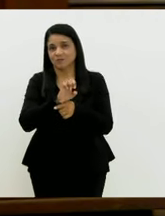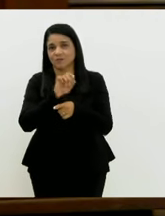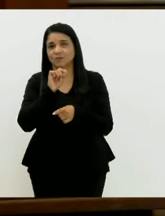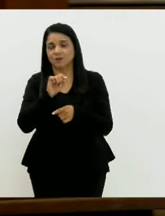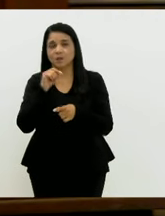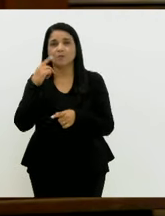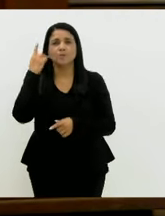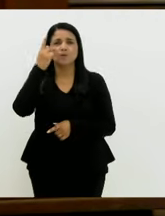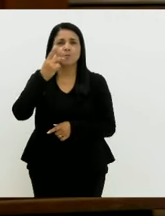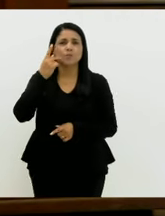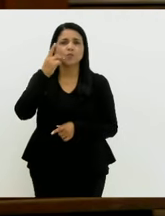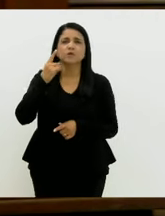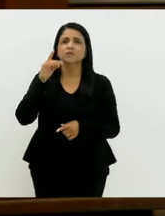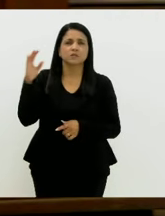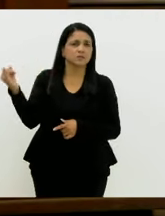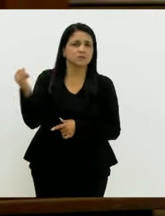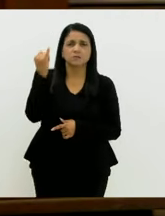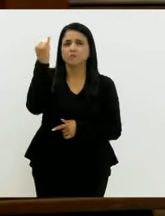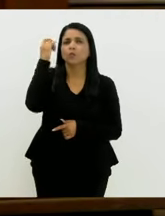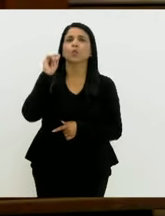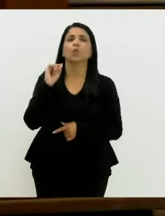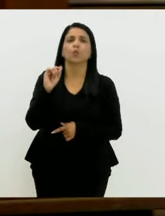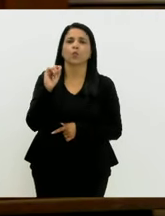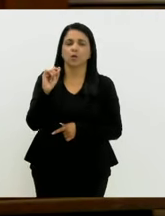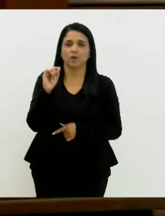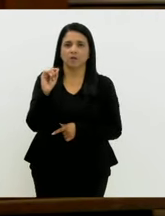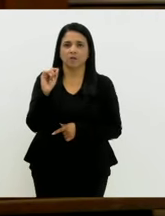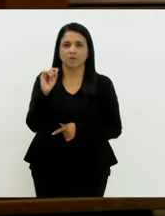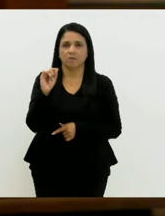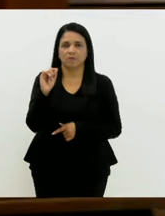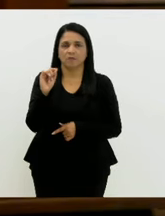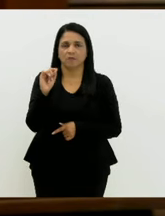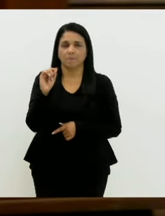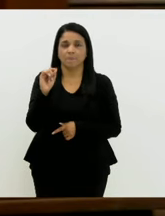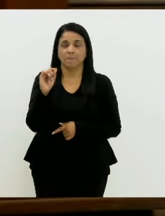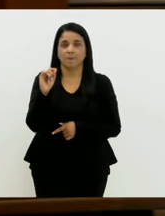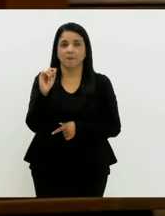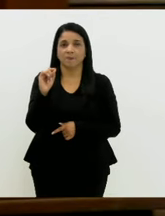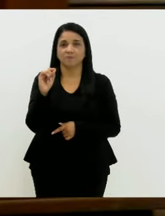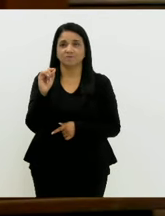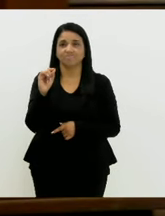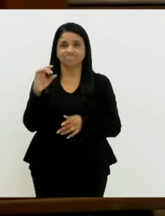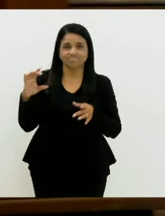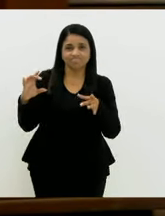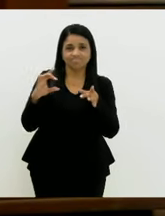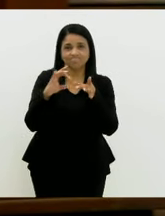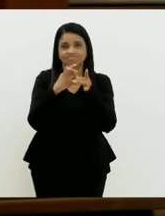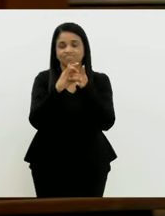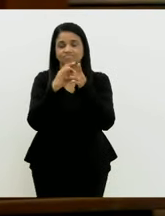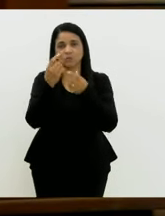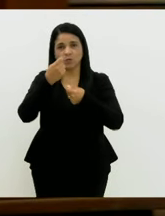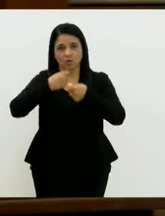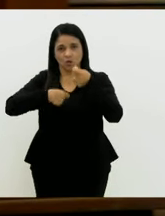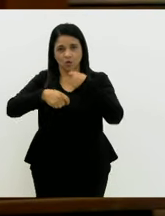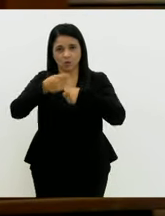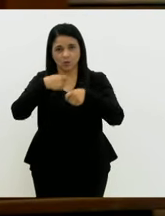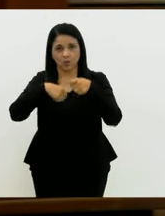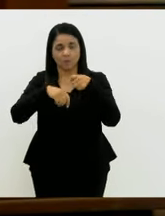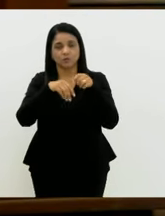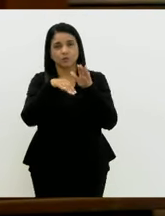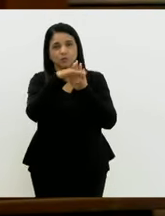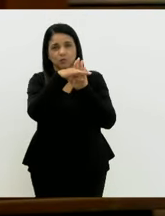políticas mais importantes, que foi elevada a um dos eixos econômicos do Plano Estratégico